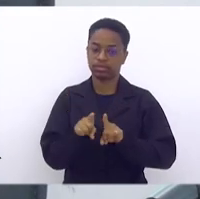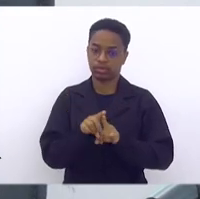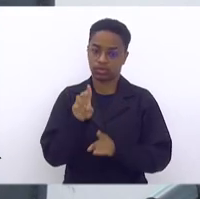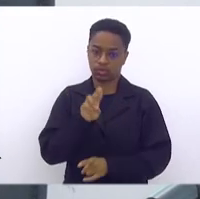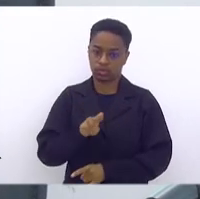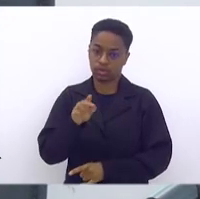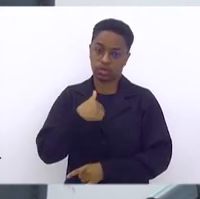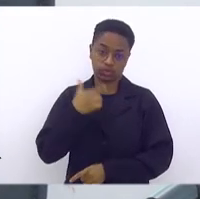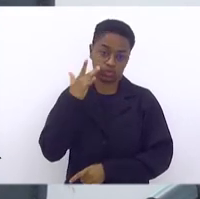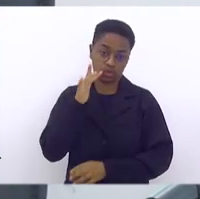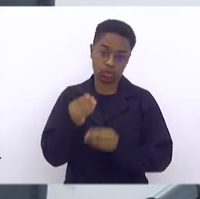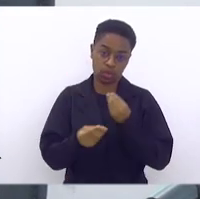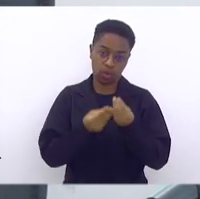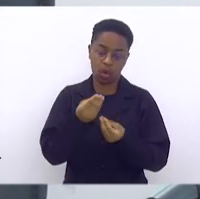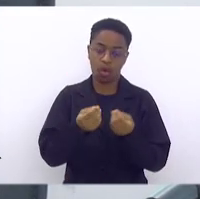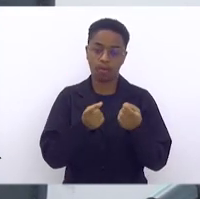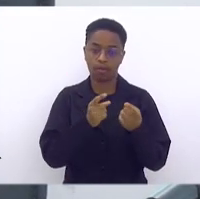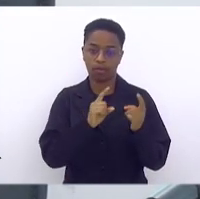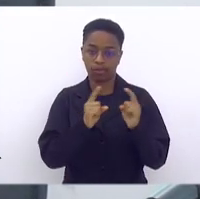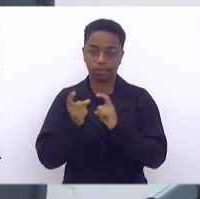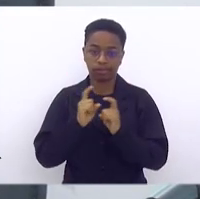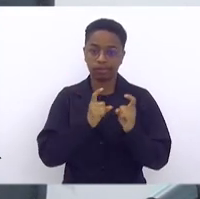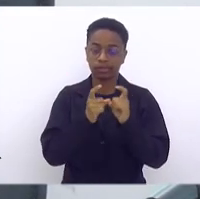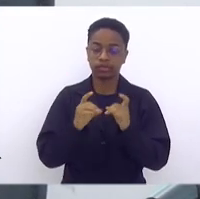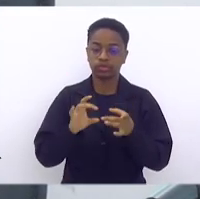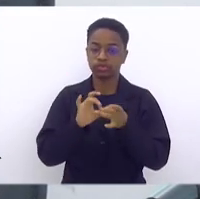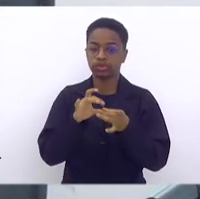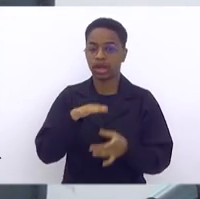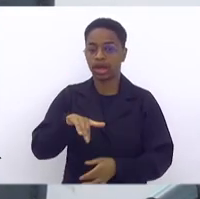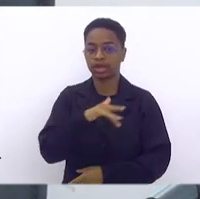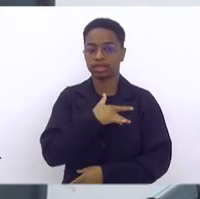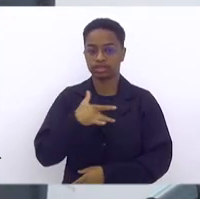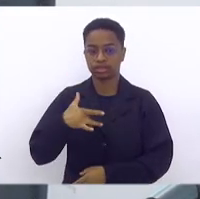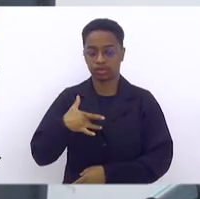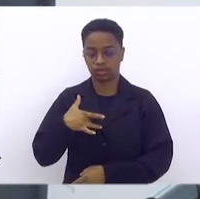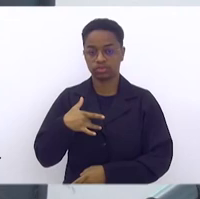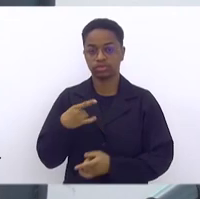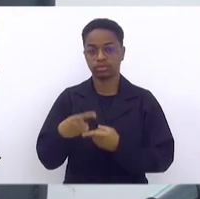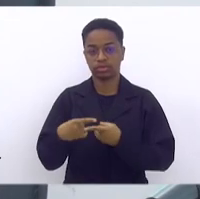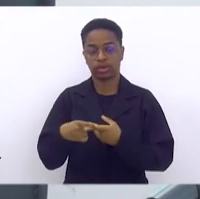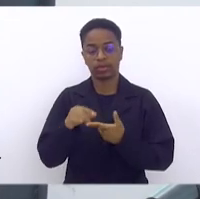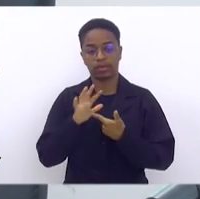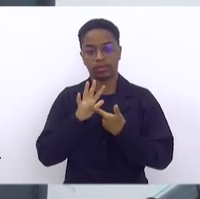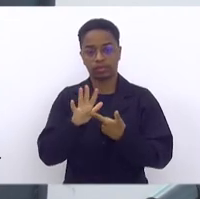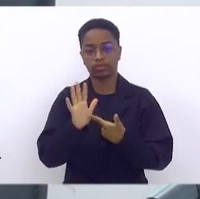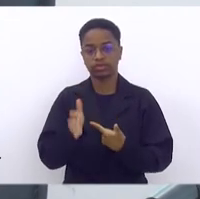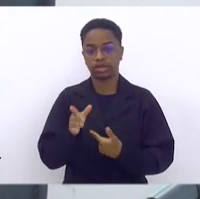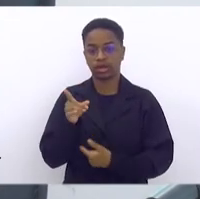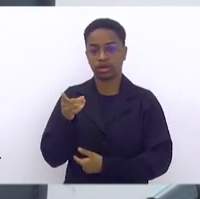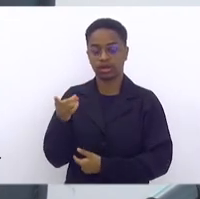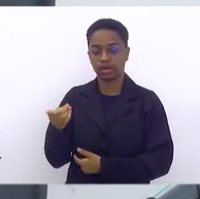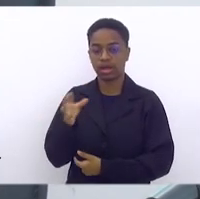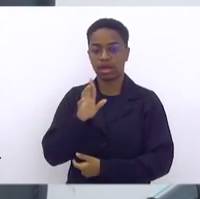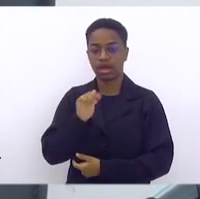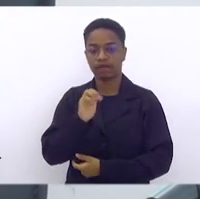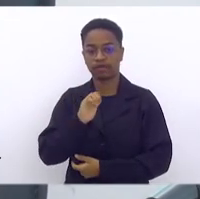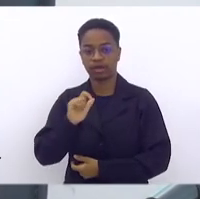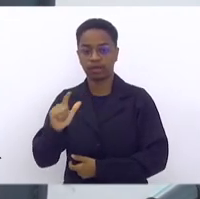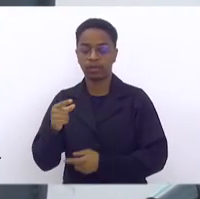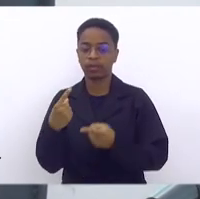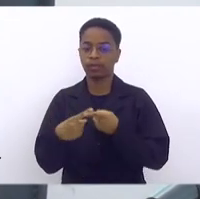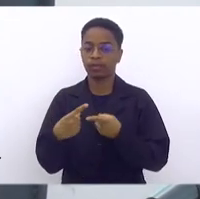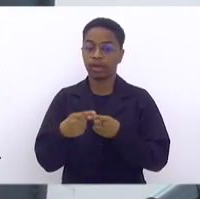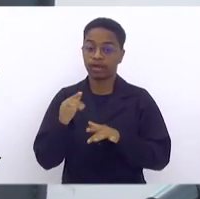Não sei como é que está essa articulação com a rede de saúde, bem colocada aqui pelo doutor Rafael, porque muitas vezes o